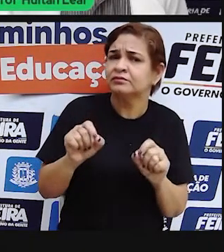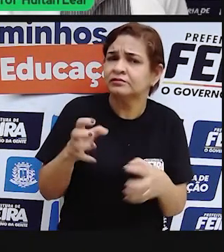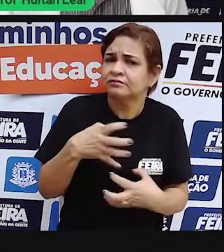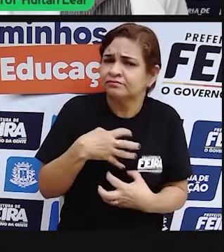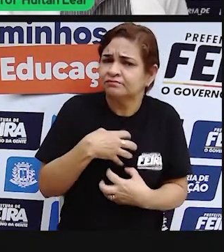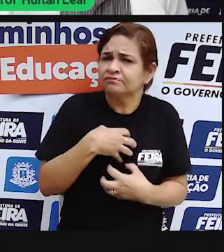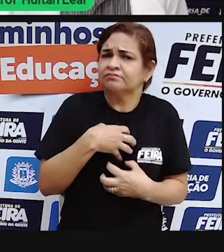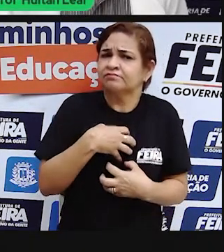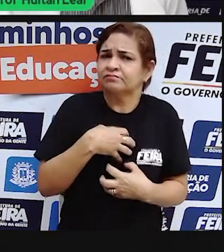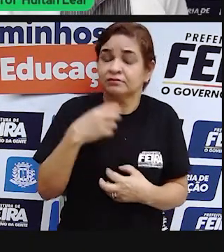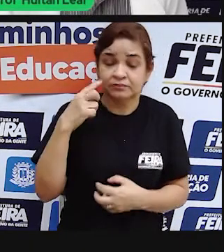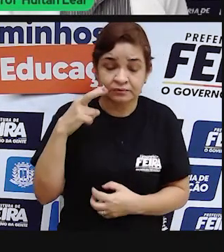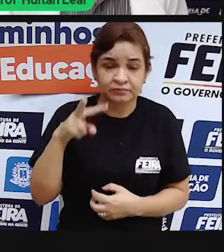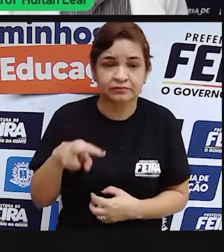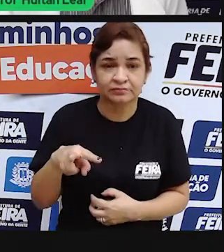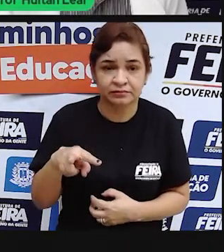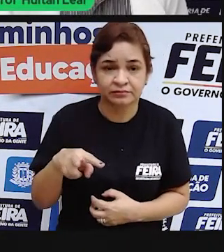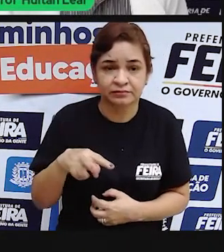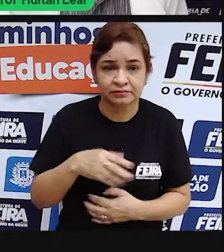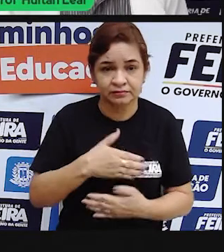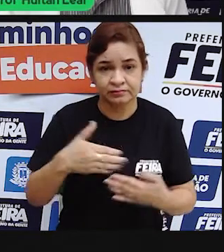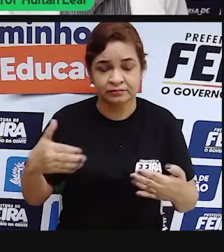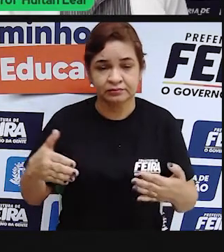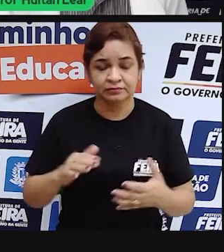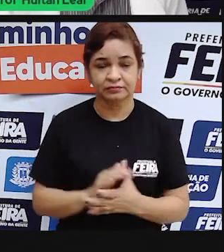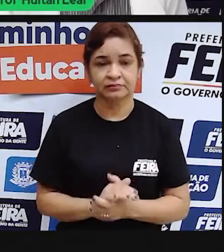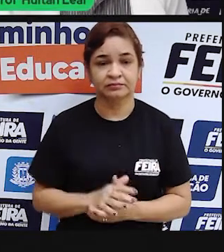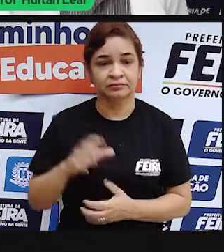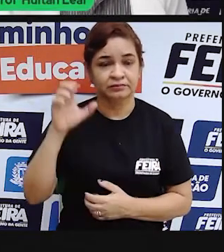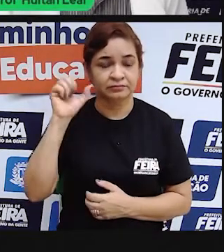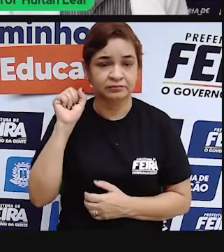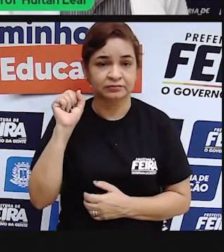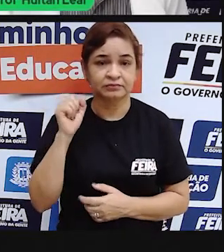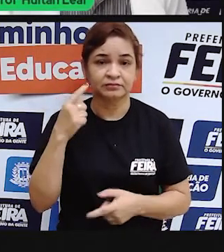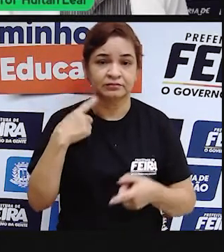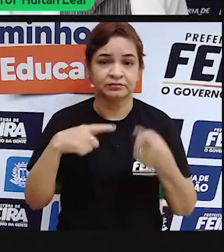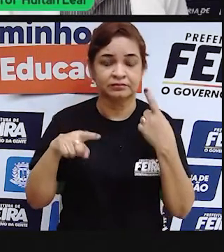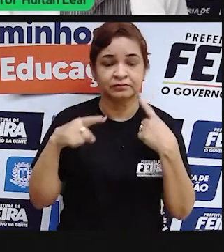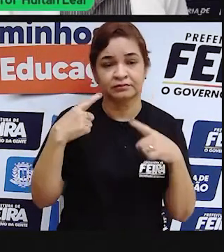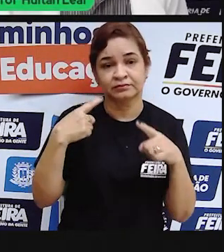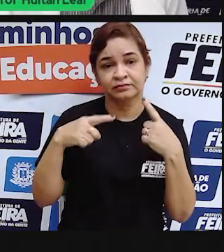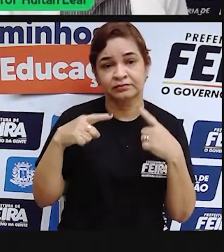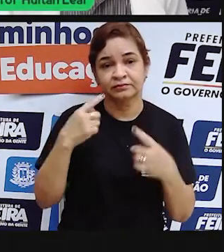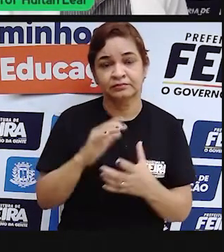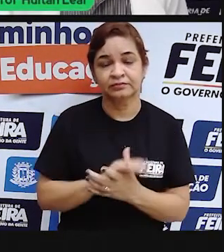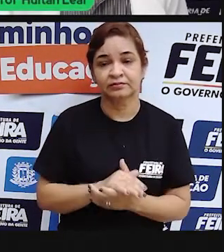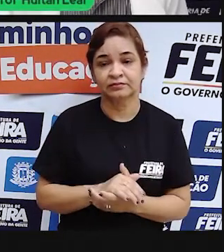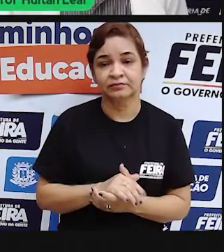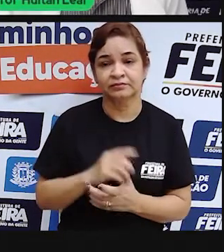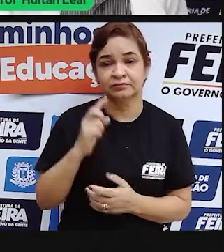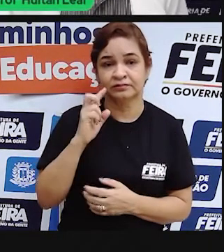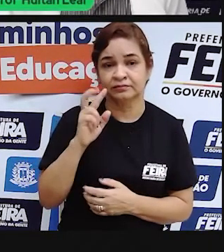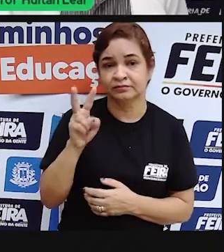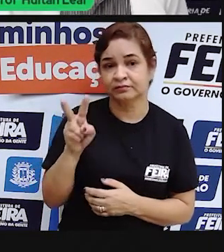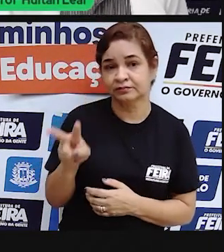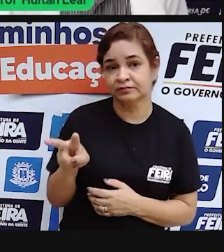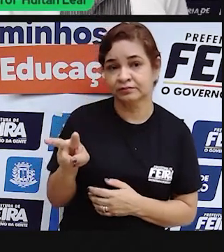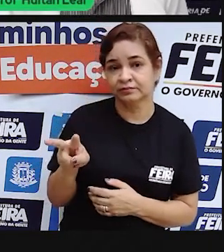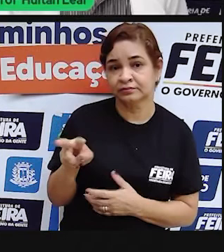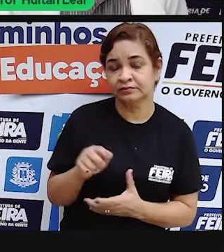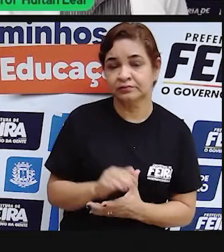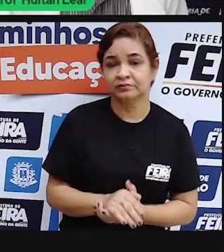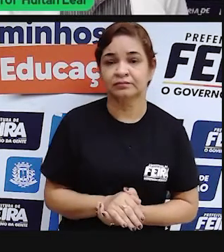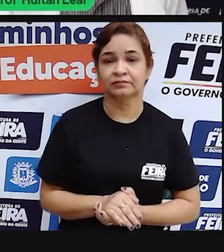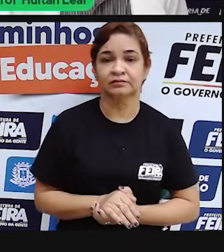imateriais, etc. Então, escutem a canção, da cantora. Quem está executando a canção é